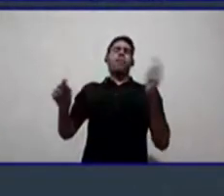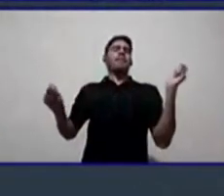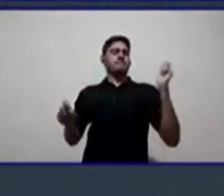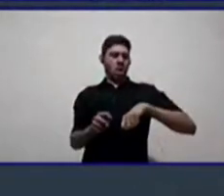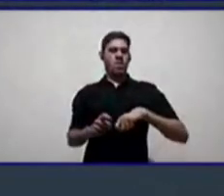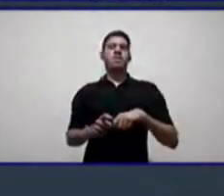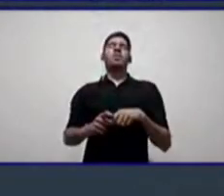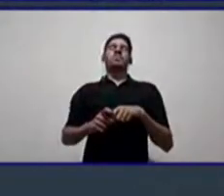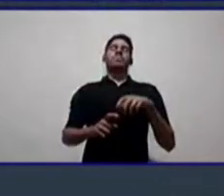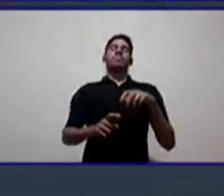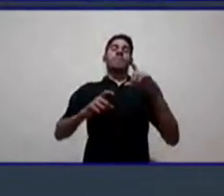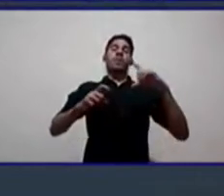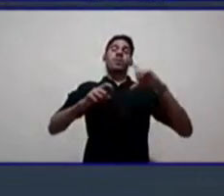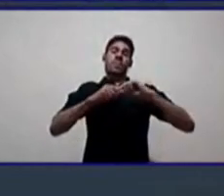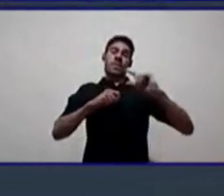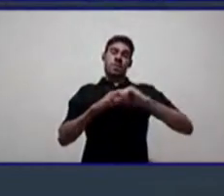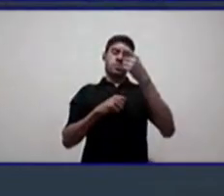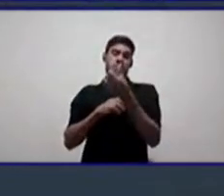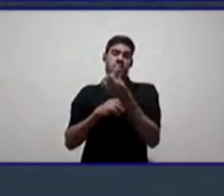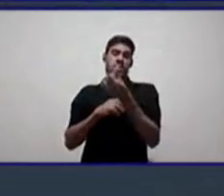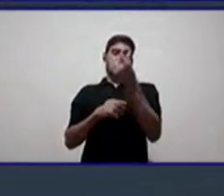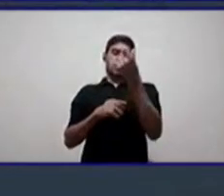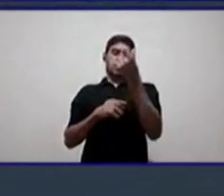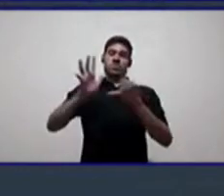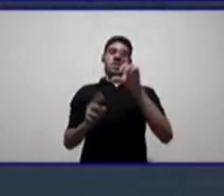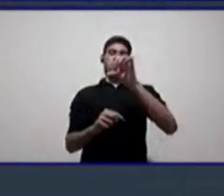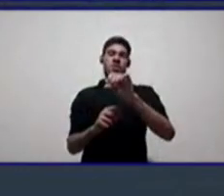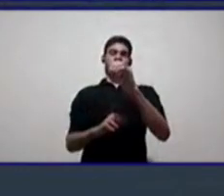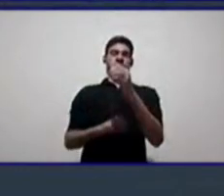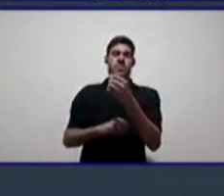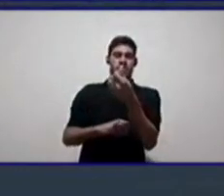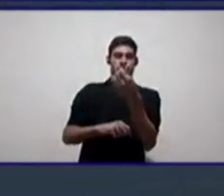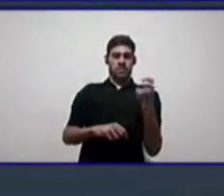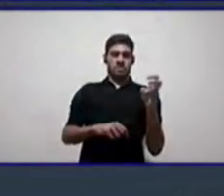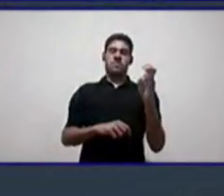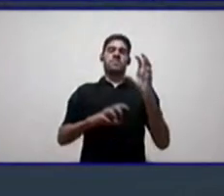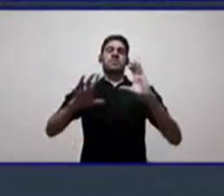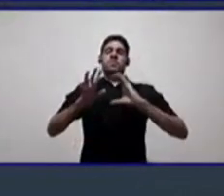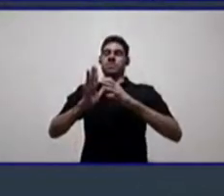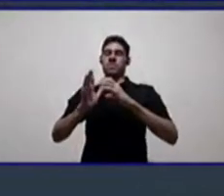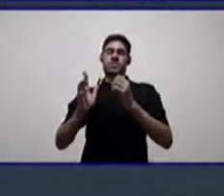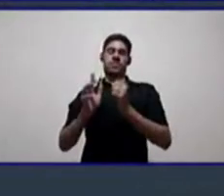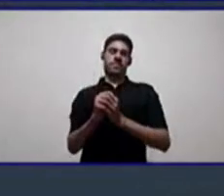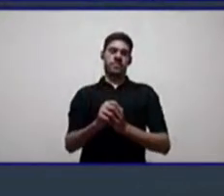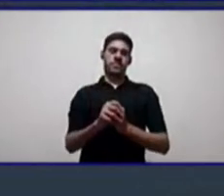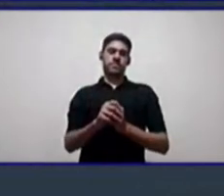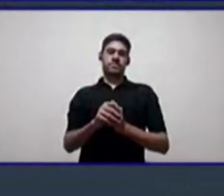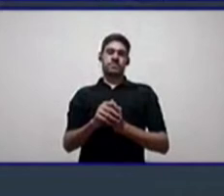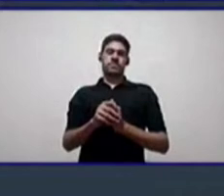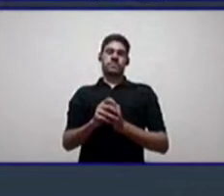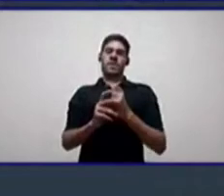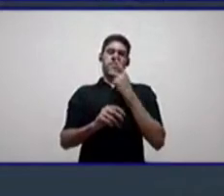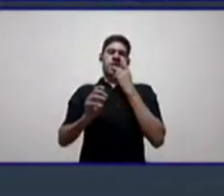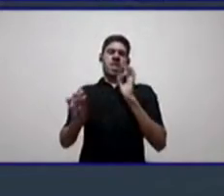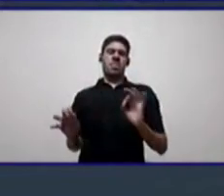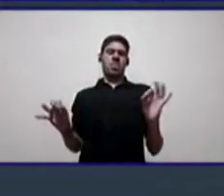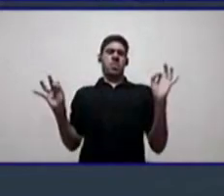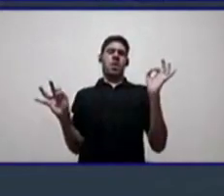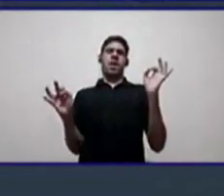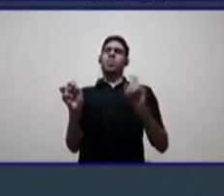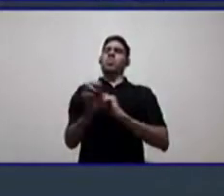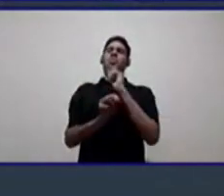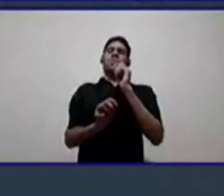no artigo 61 da Lei Orgânica dos Partidos Políticos. Então, não há de se falar em